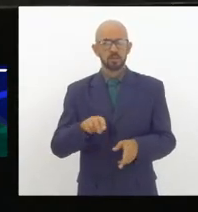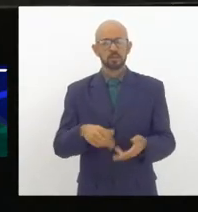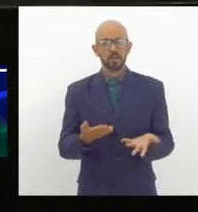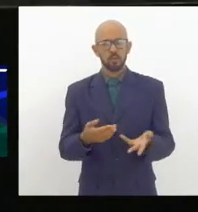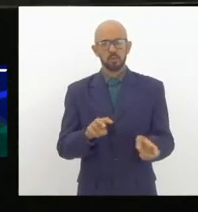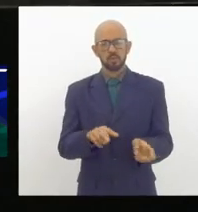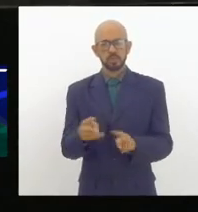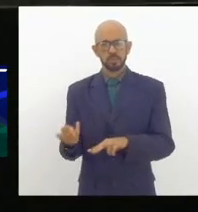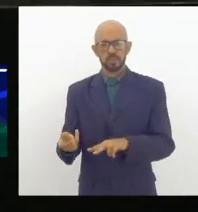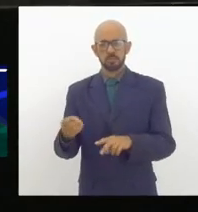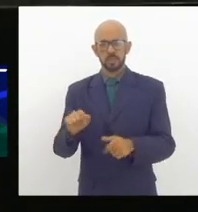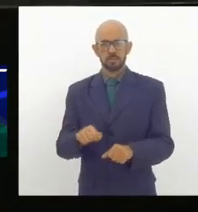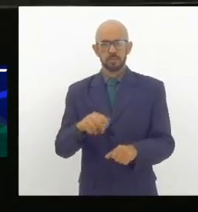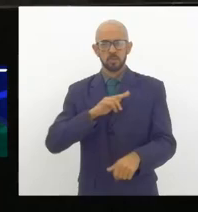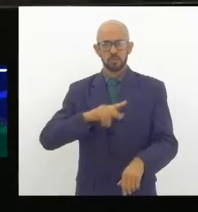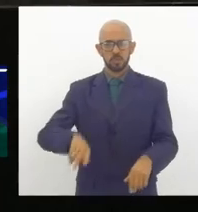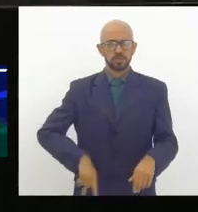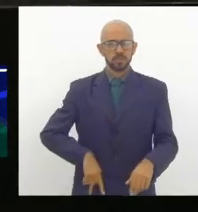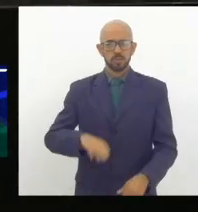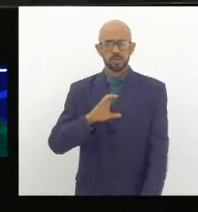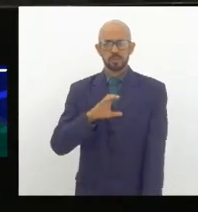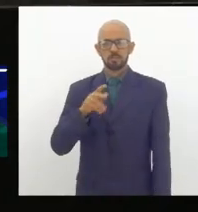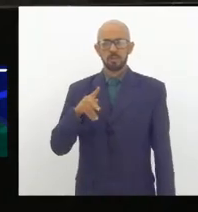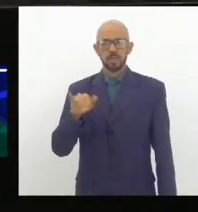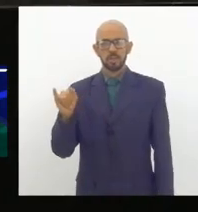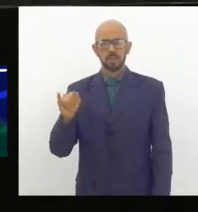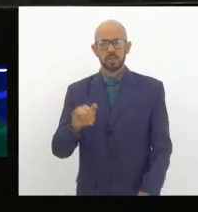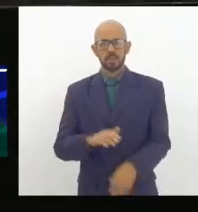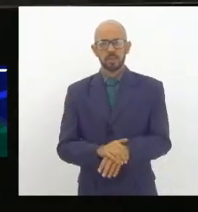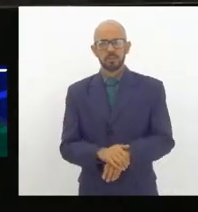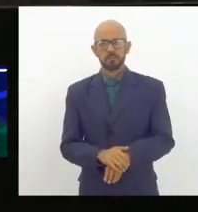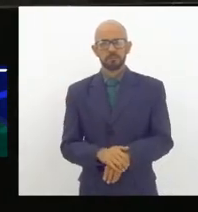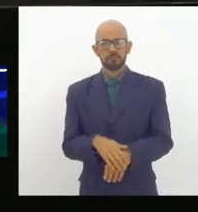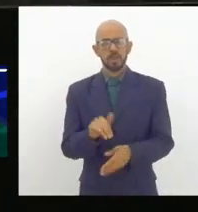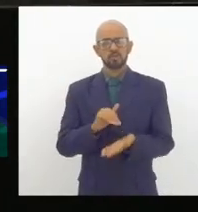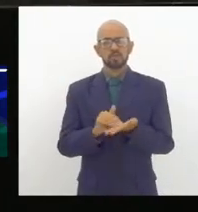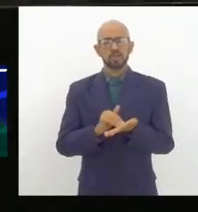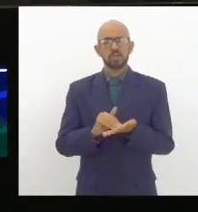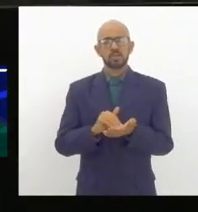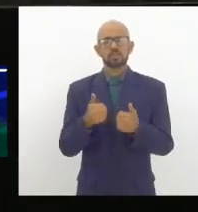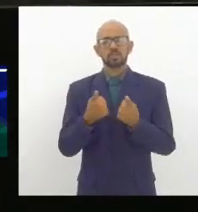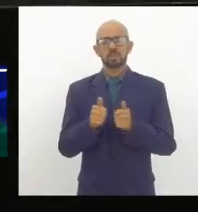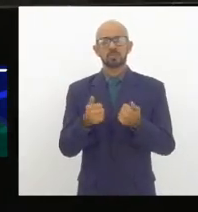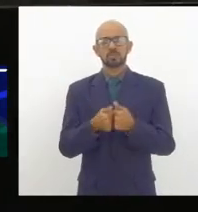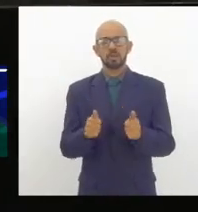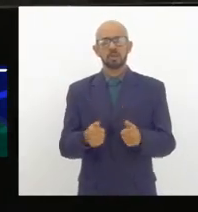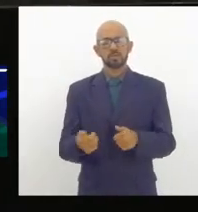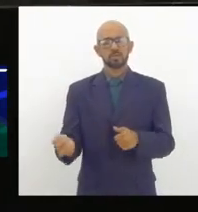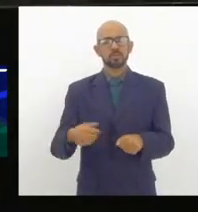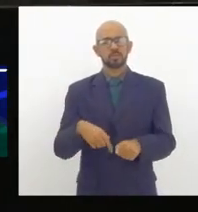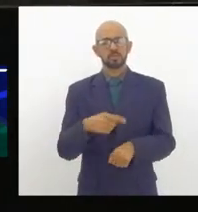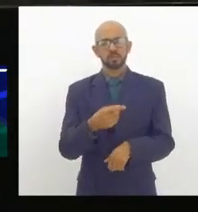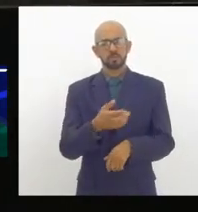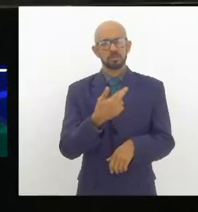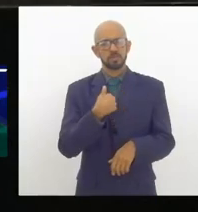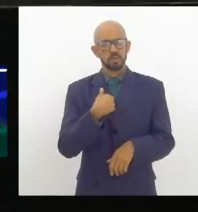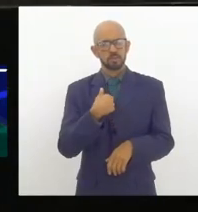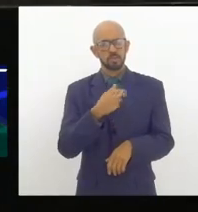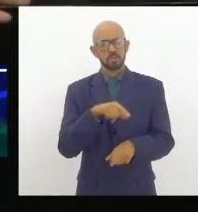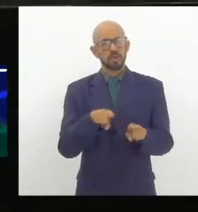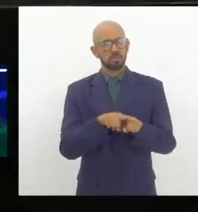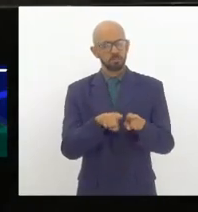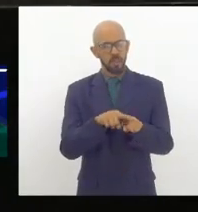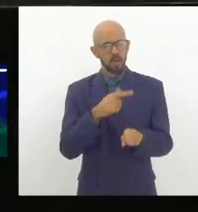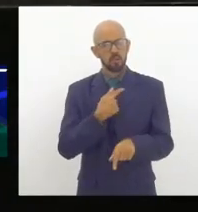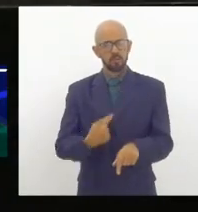esse encaminhamento e o quanto o presidente da Comissão parlamentar de inquérito ao secretário de Transportes do Estado de responder essa comissão E também o governador